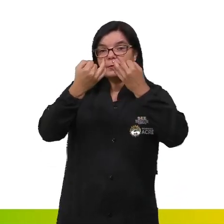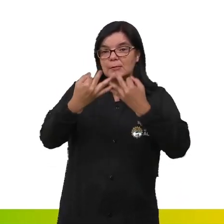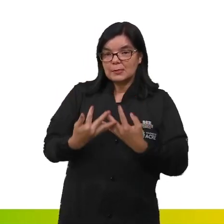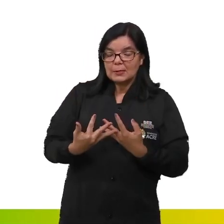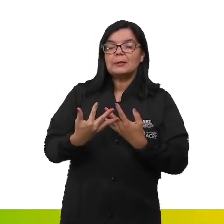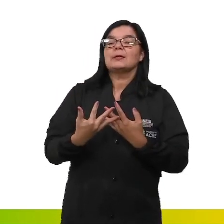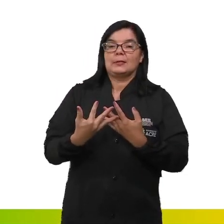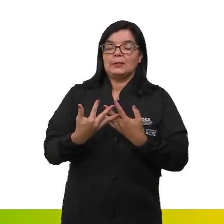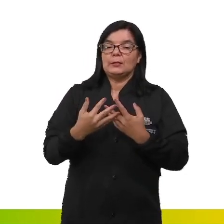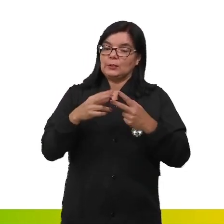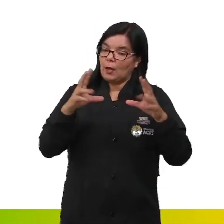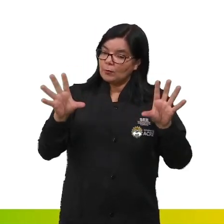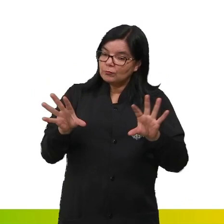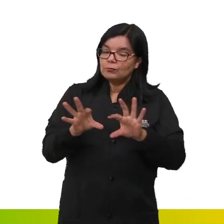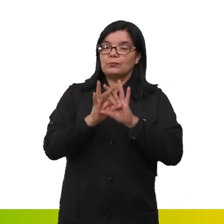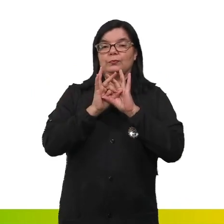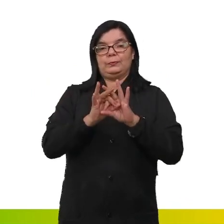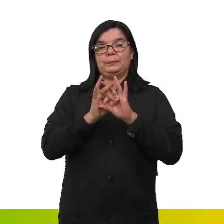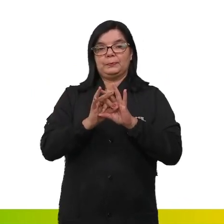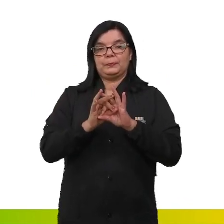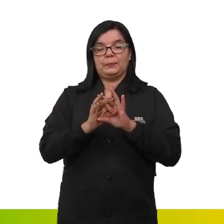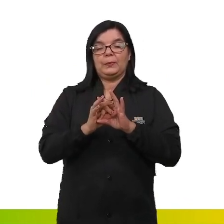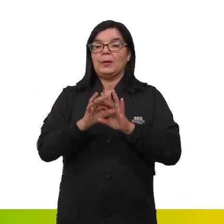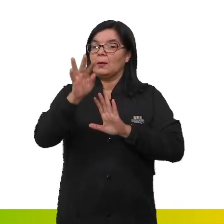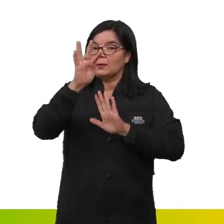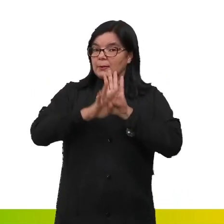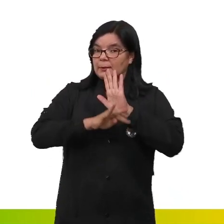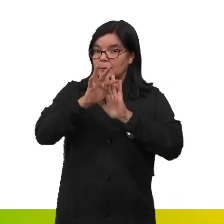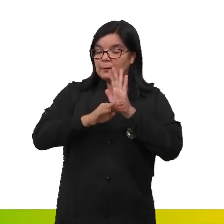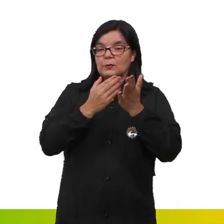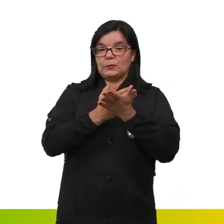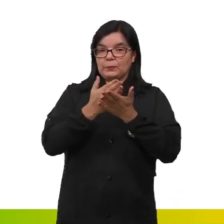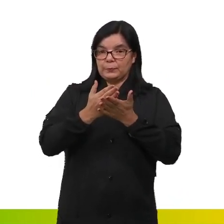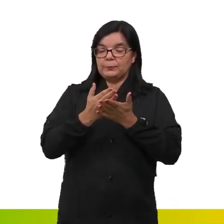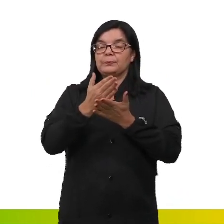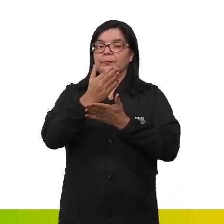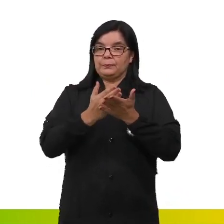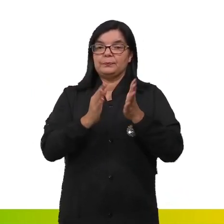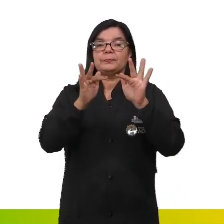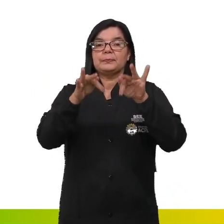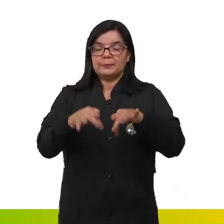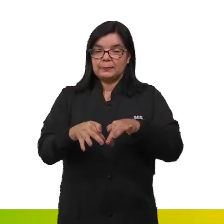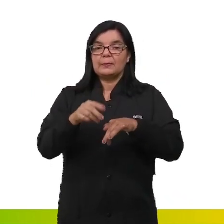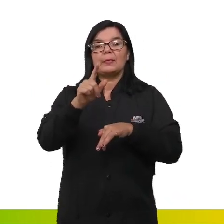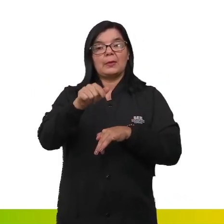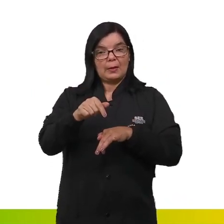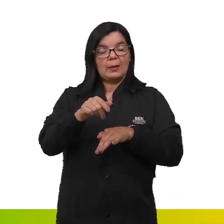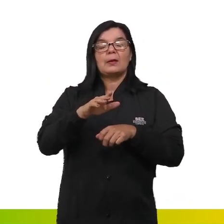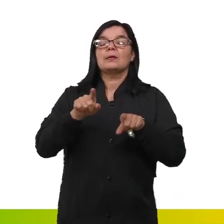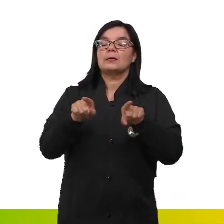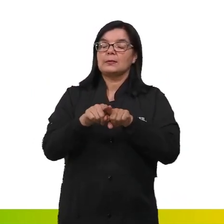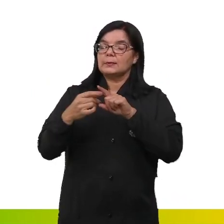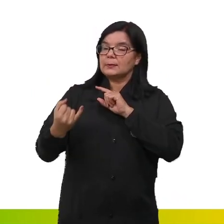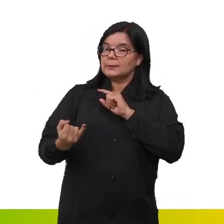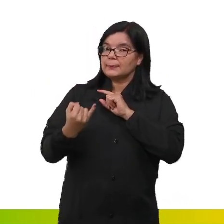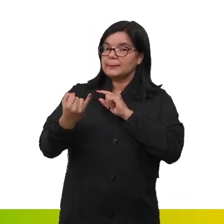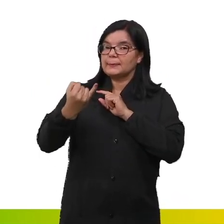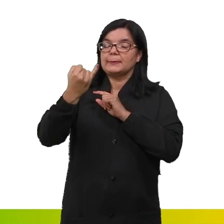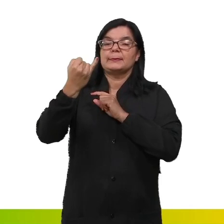amarrar, fazer o laço ao final. Então, meu texto ele precisa ter começo, meio e fim, e esses recursos são